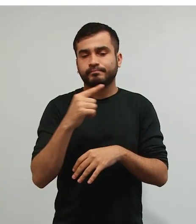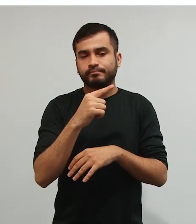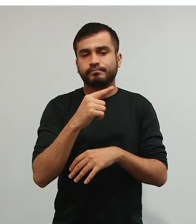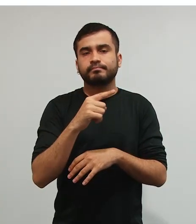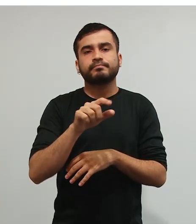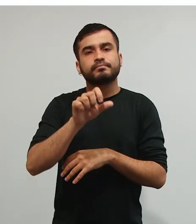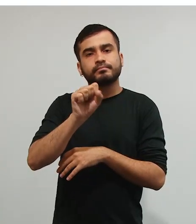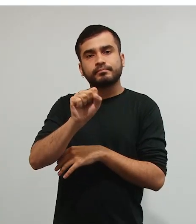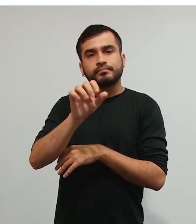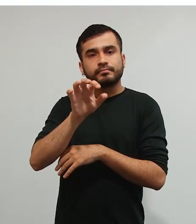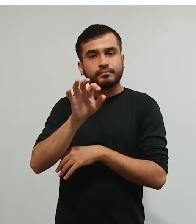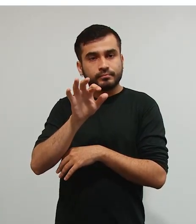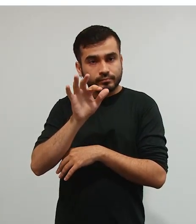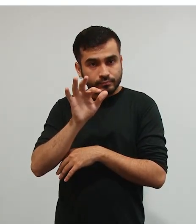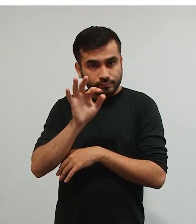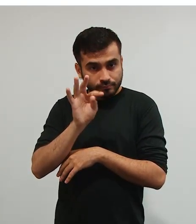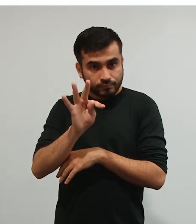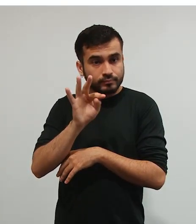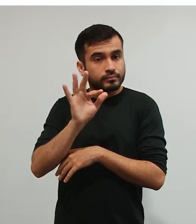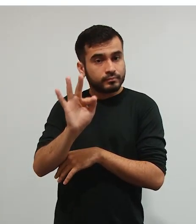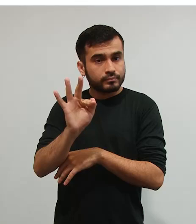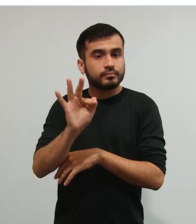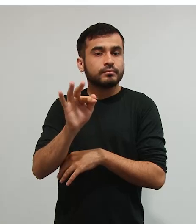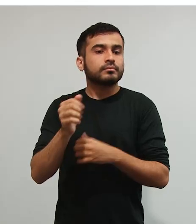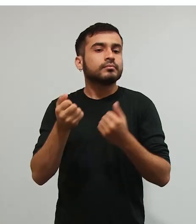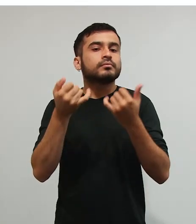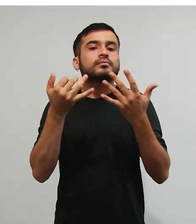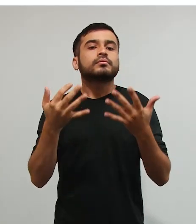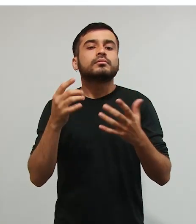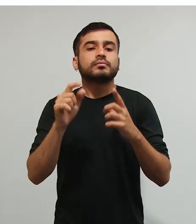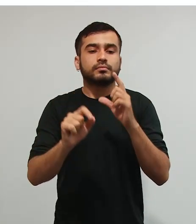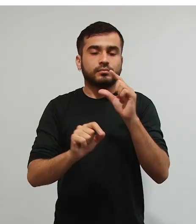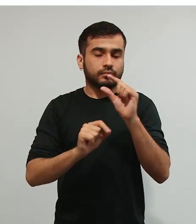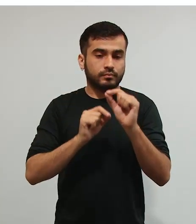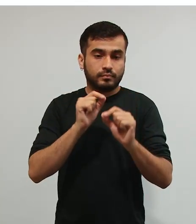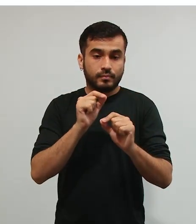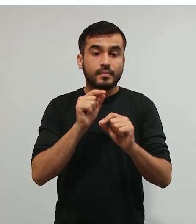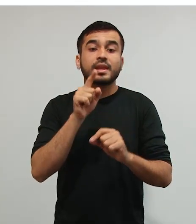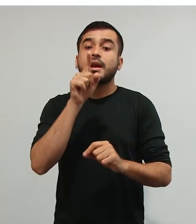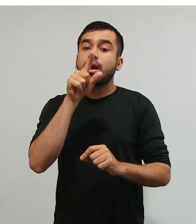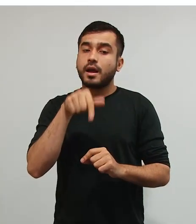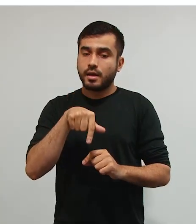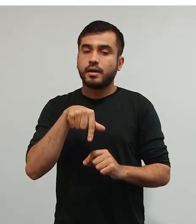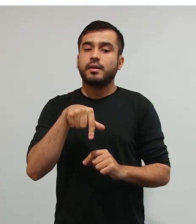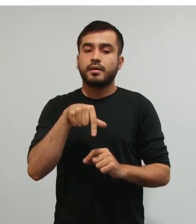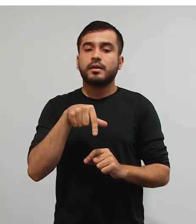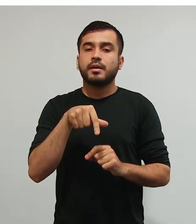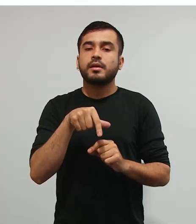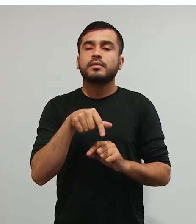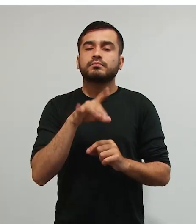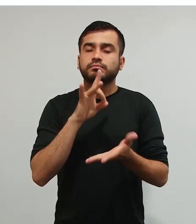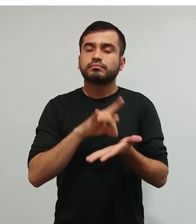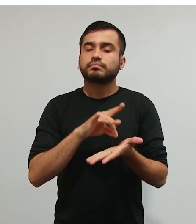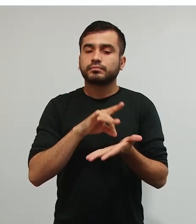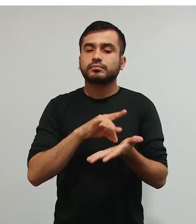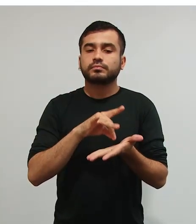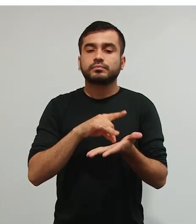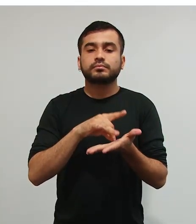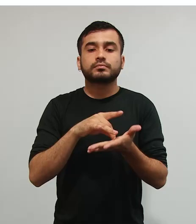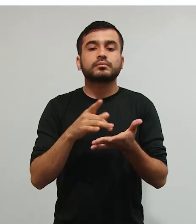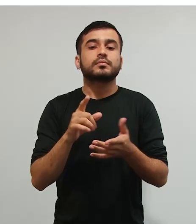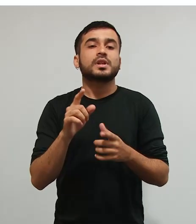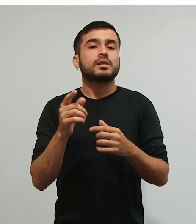do Supremo que diz ser legítima a extinção da execução fiscal